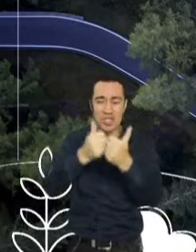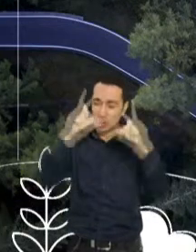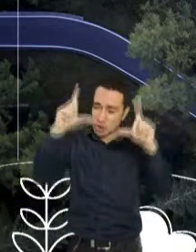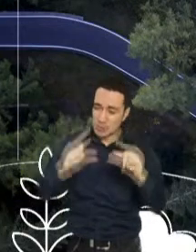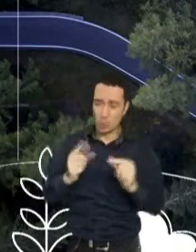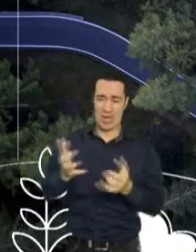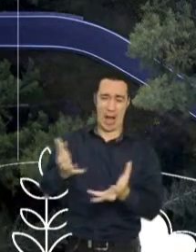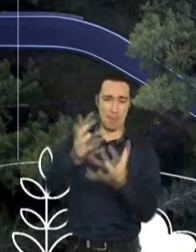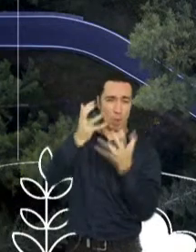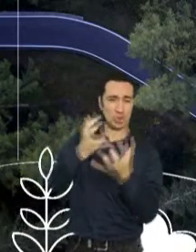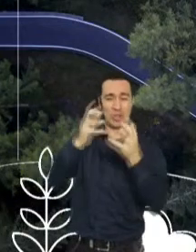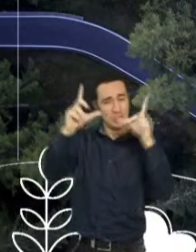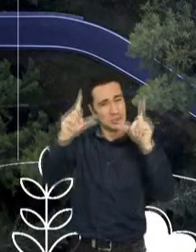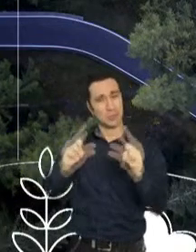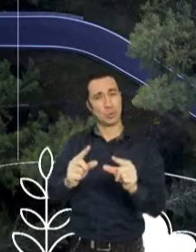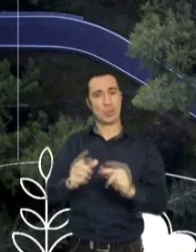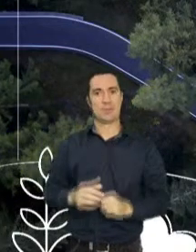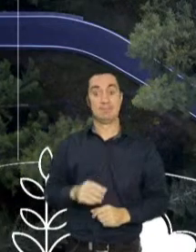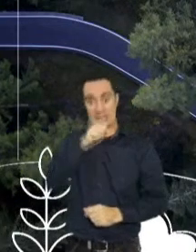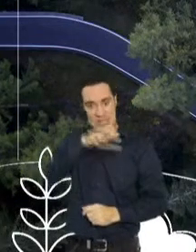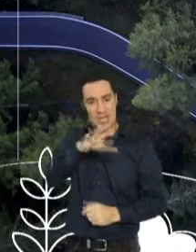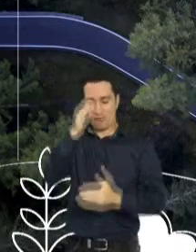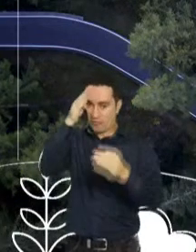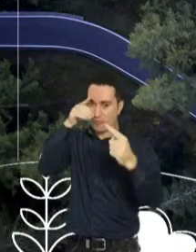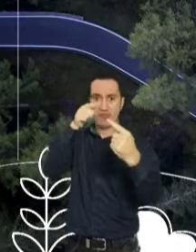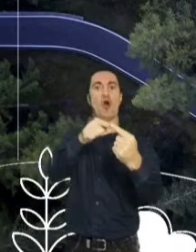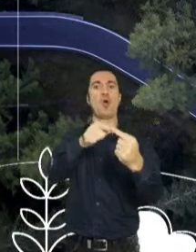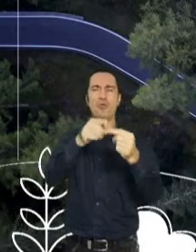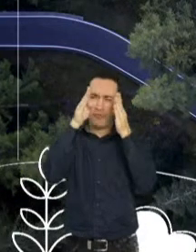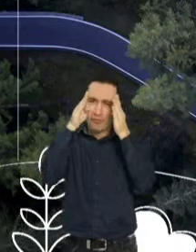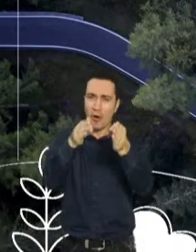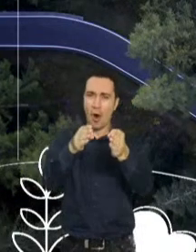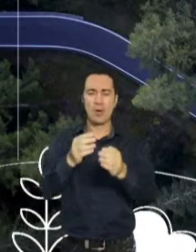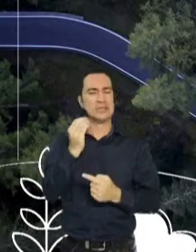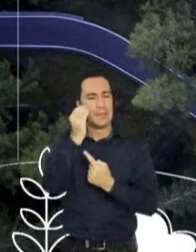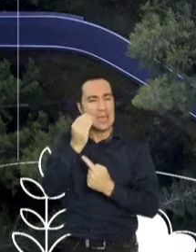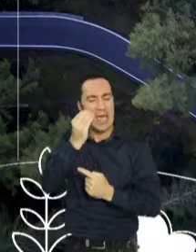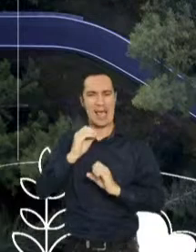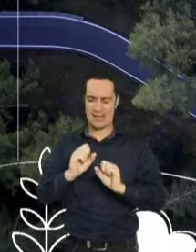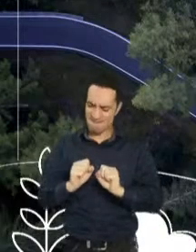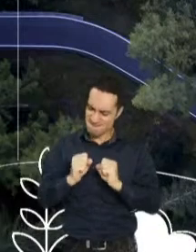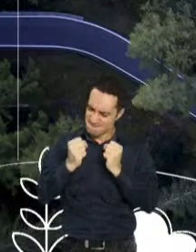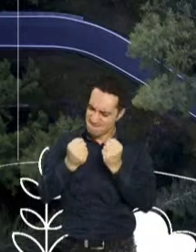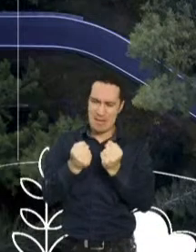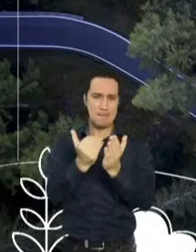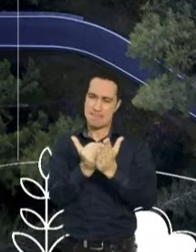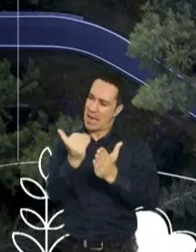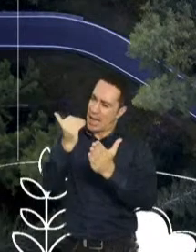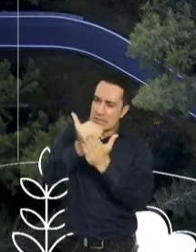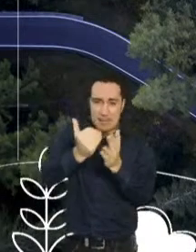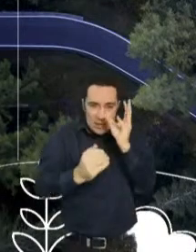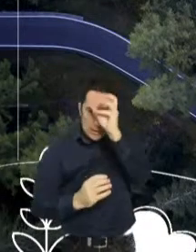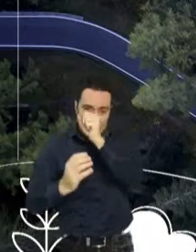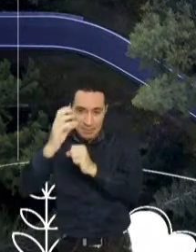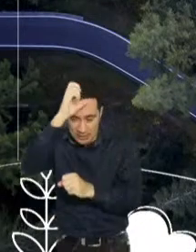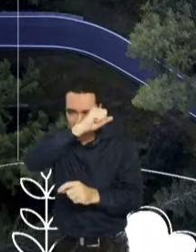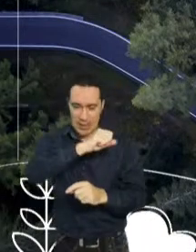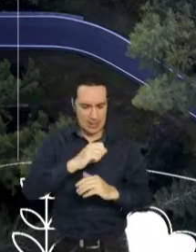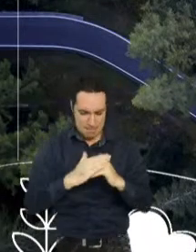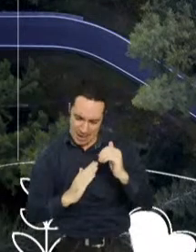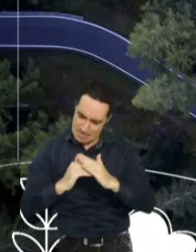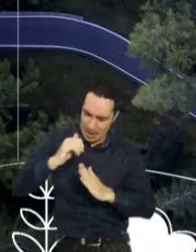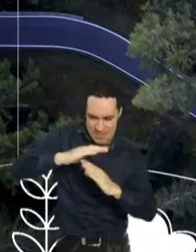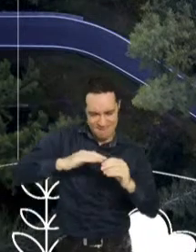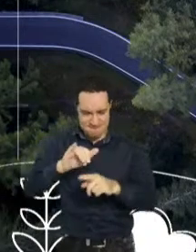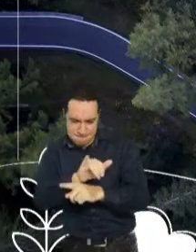para cá, nós fomos ganhando experiência, músculos, né? Nós fomos aprendendo, nós fomos